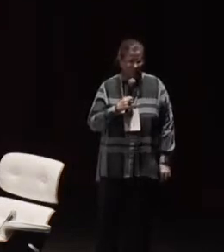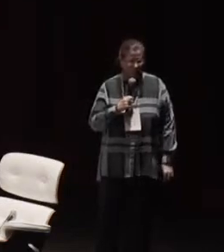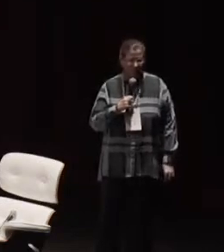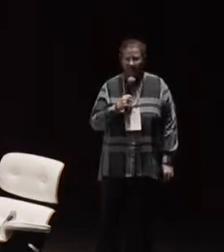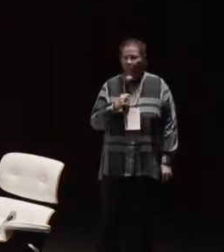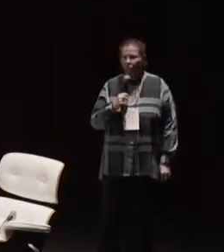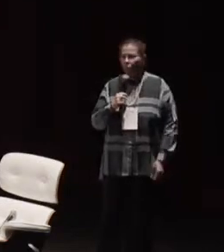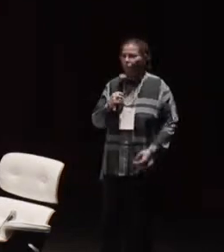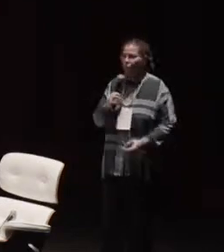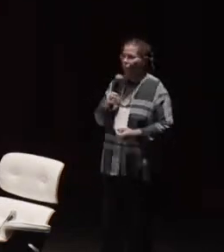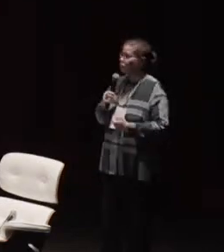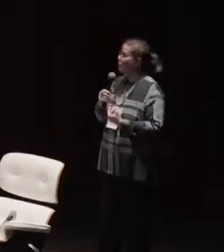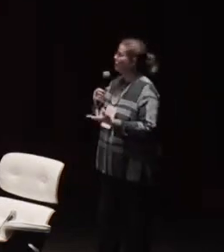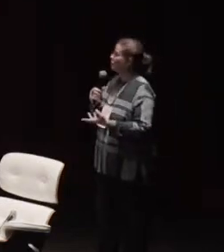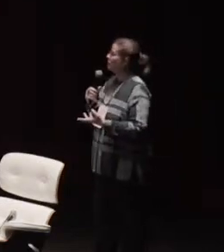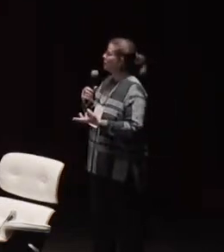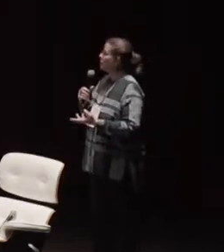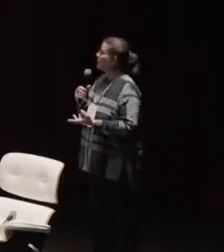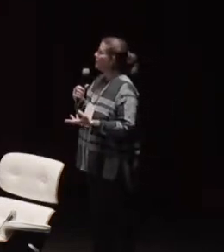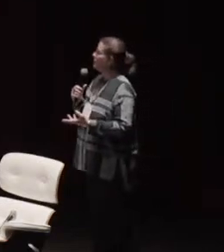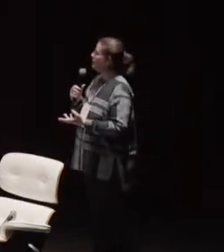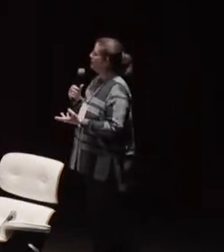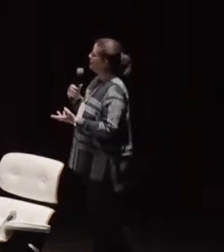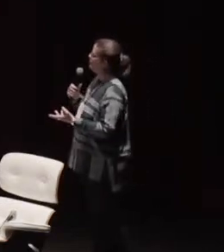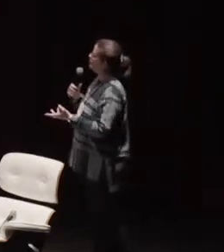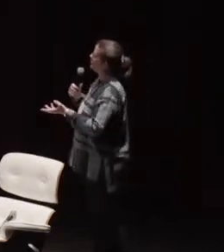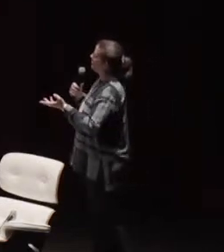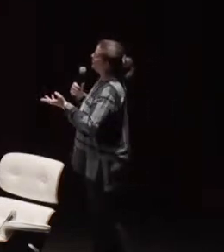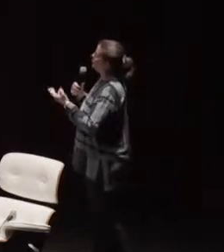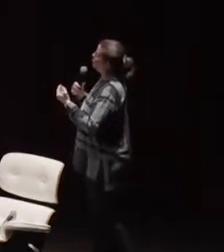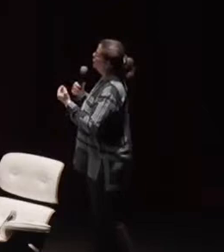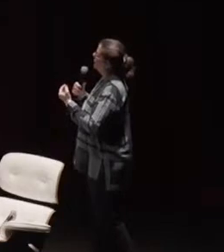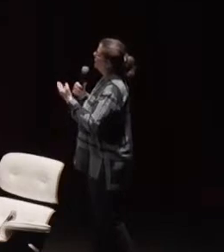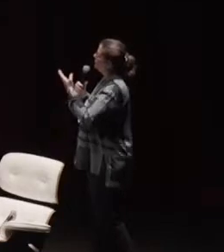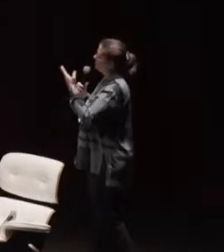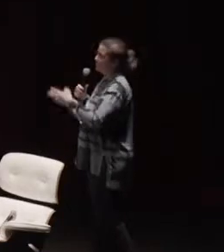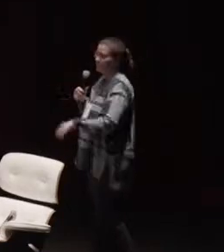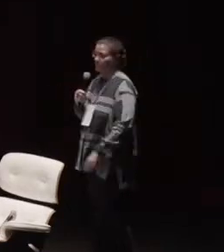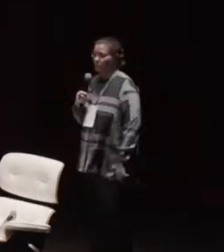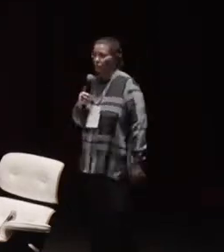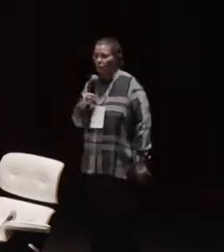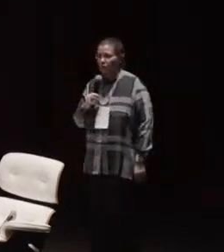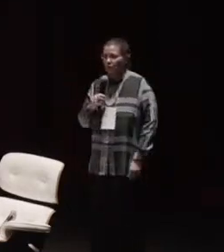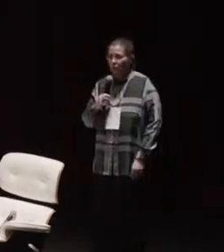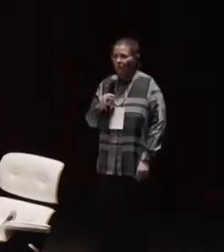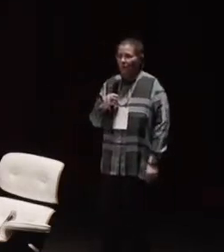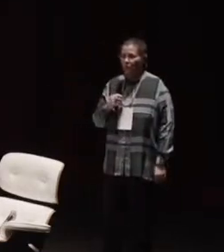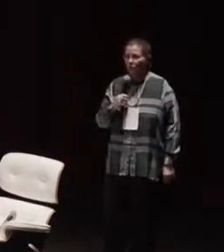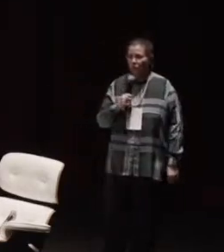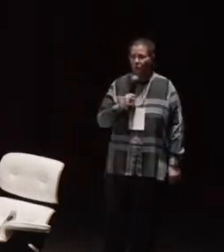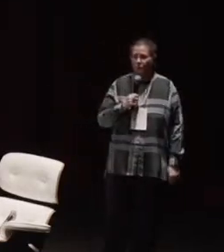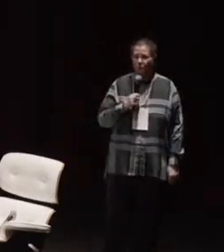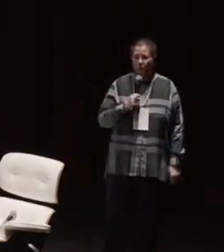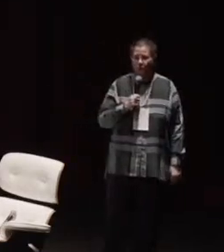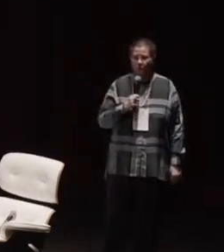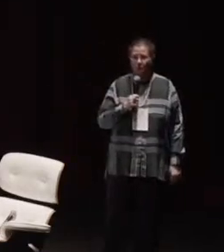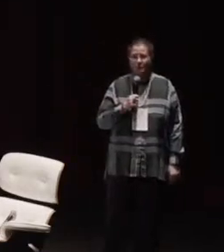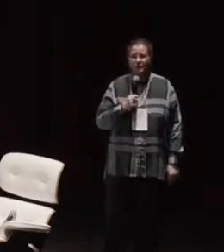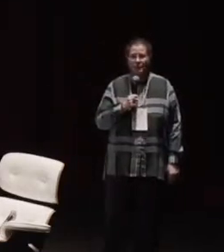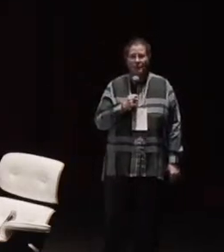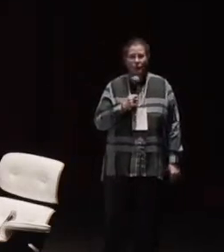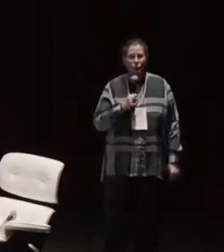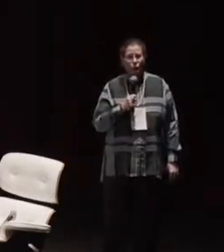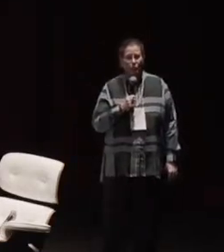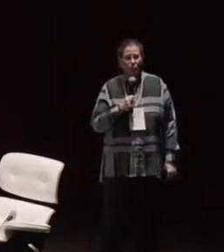juntos. O instrumento que este Itaú Social, que hoje se denomina Polo de Desenvolvimento